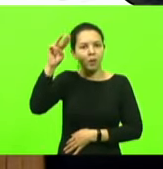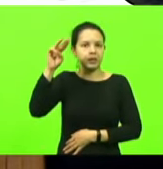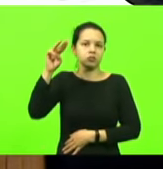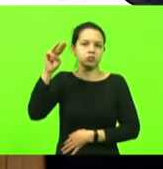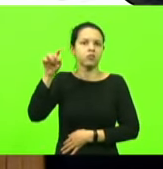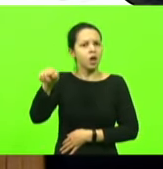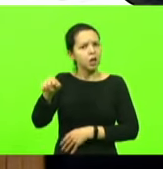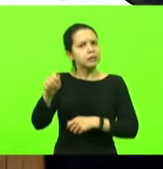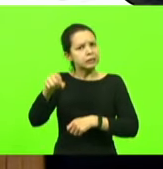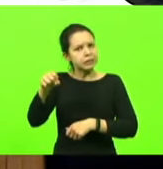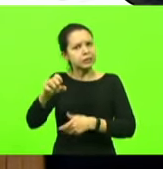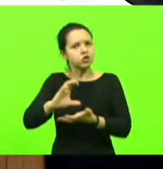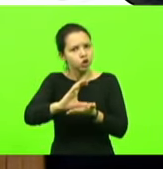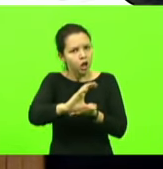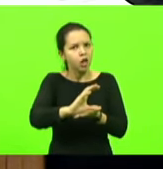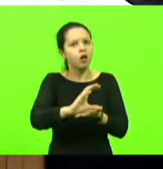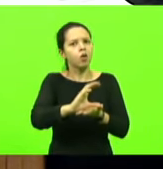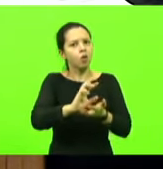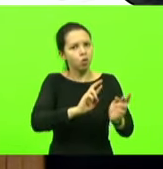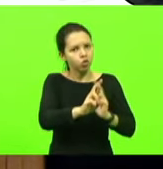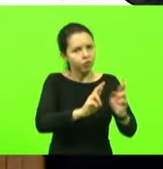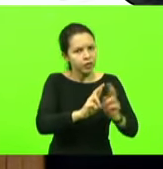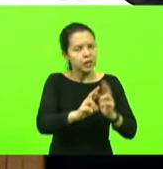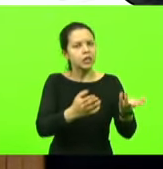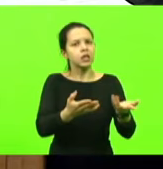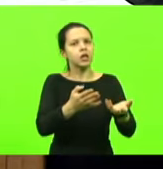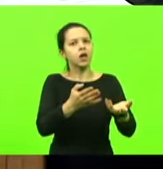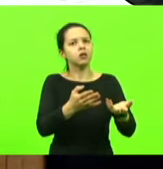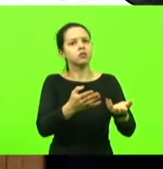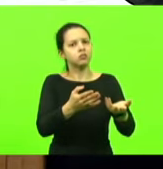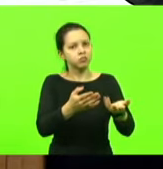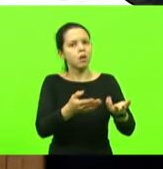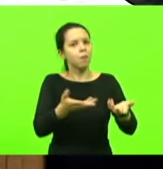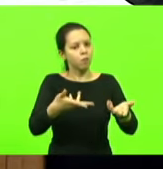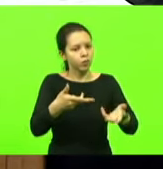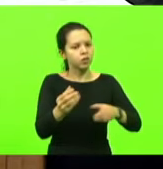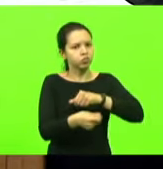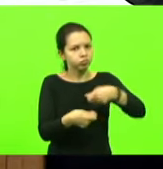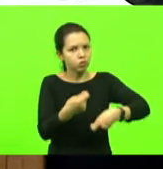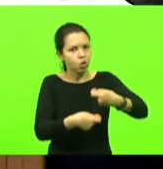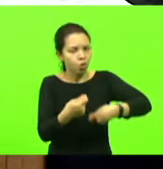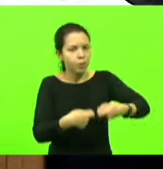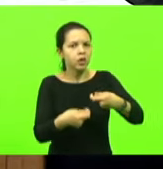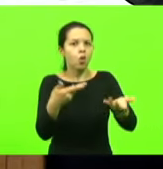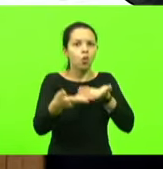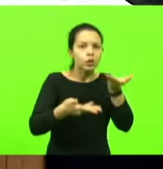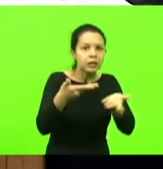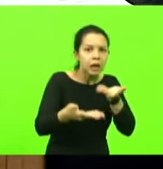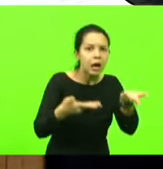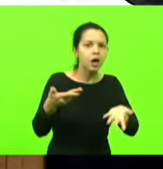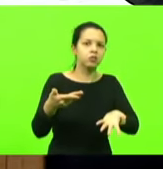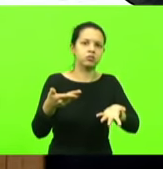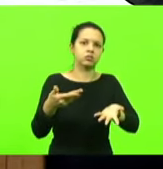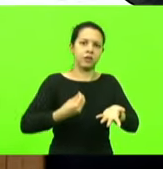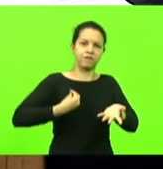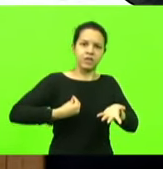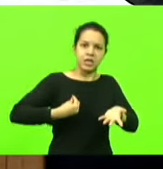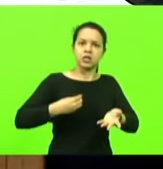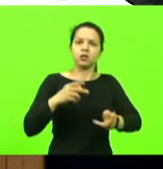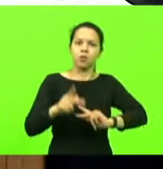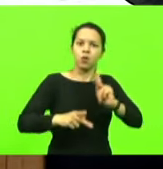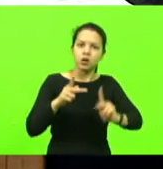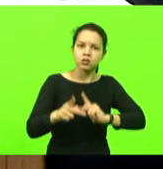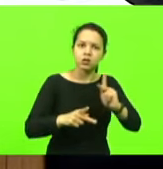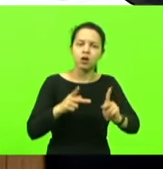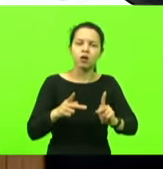colocado, sim, recurso estadual nas rodovias federais, movimentando, sim, a economia de Santa Catarina, cuidando das pessoas, da vida das pessoas. Quanto